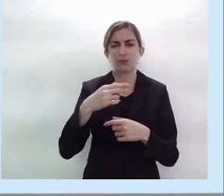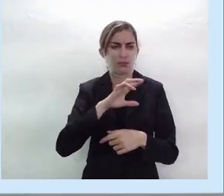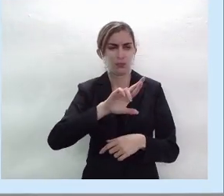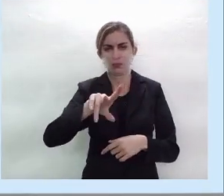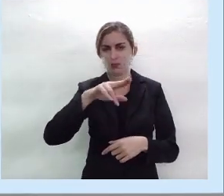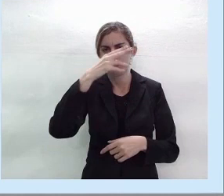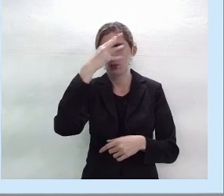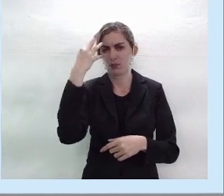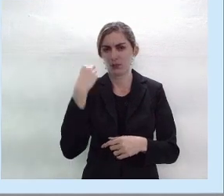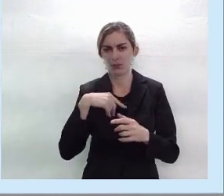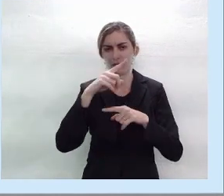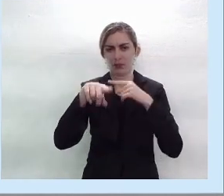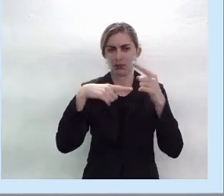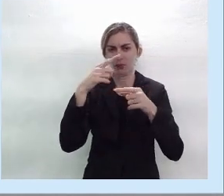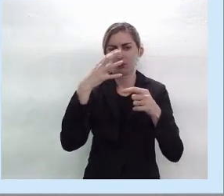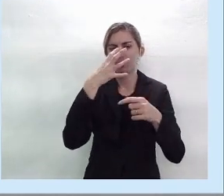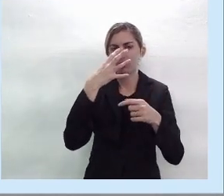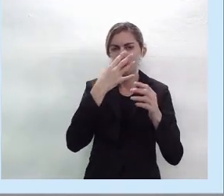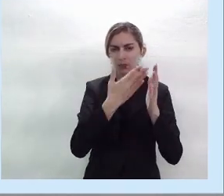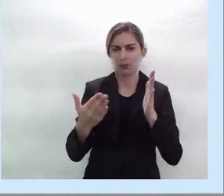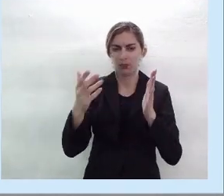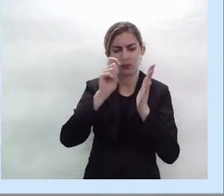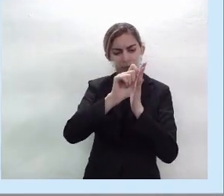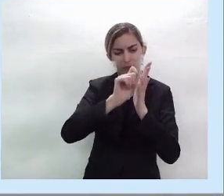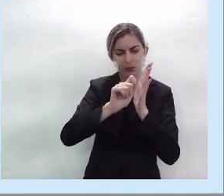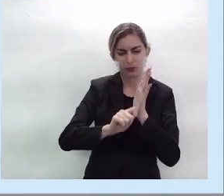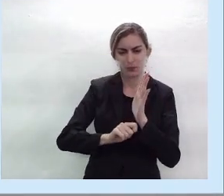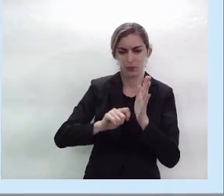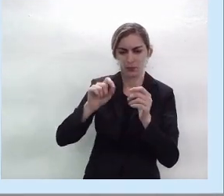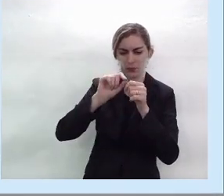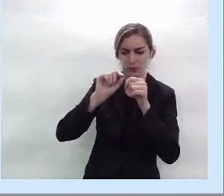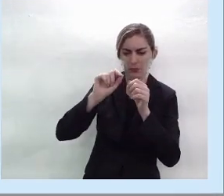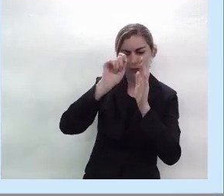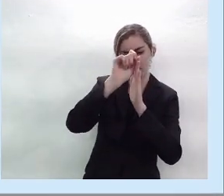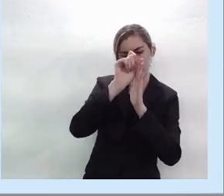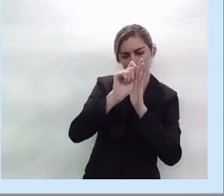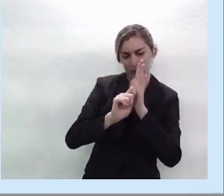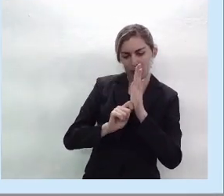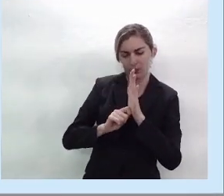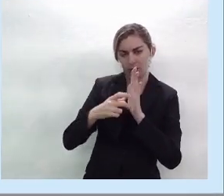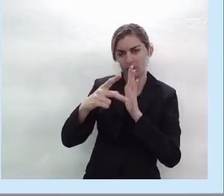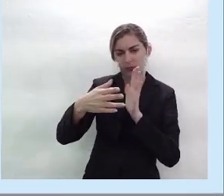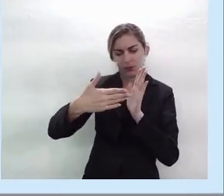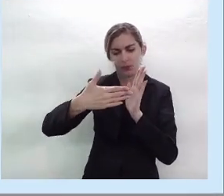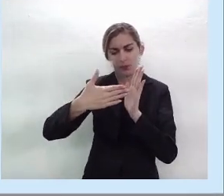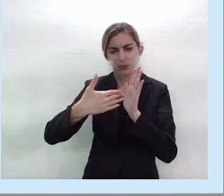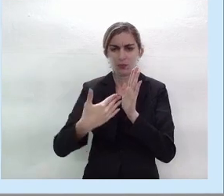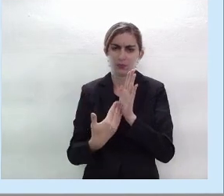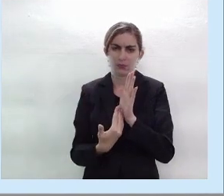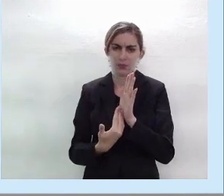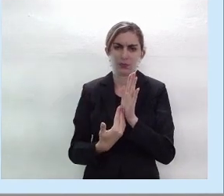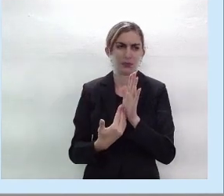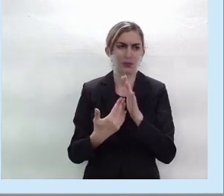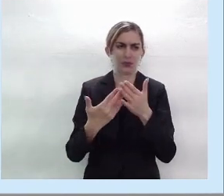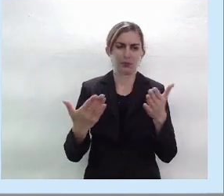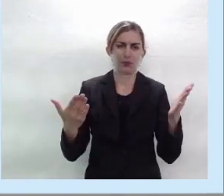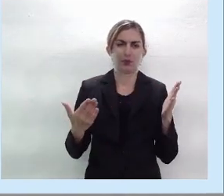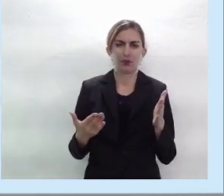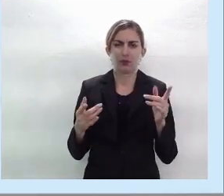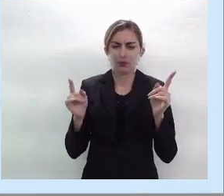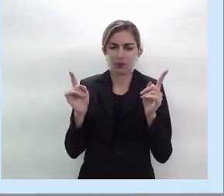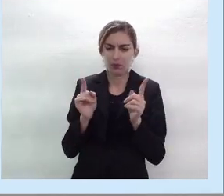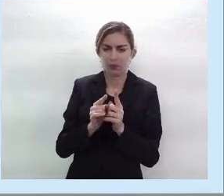Não esquece, tá? Depois que você assistir, vai fazer uma resenha lá, vai escrever no seu caderno, uma mini